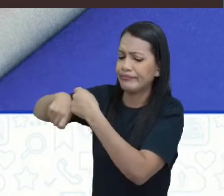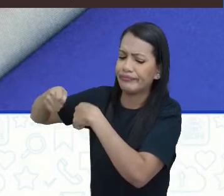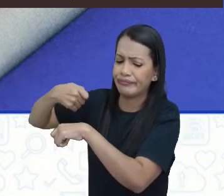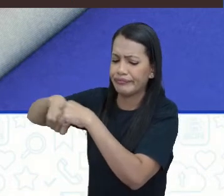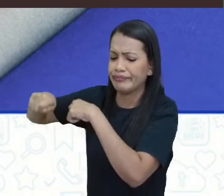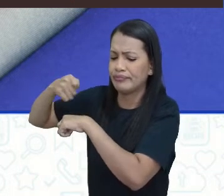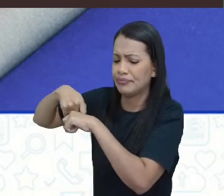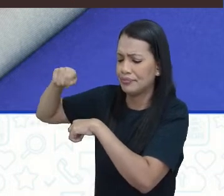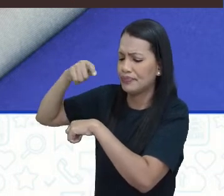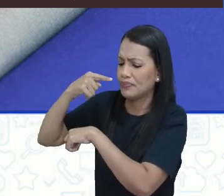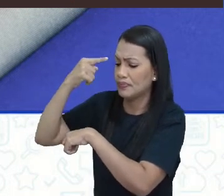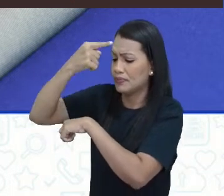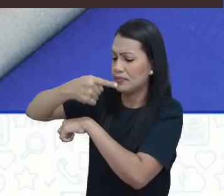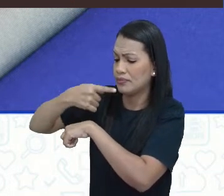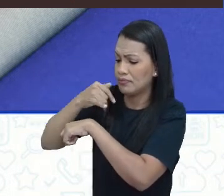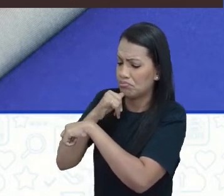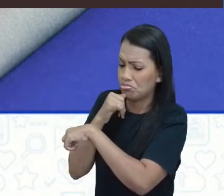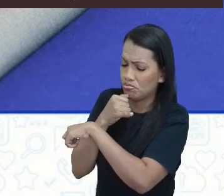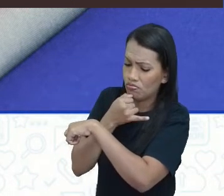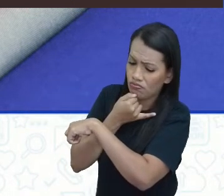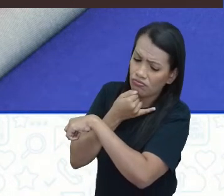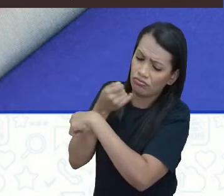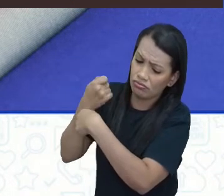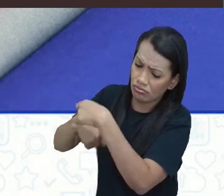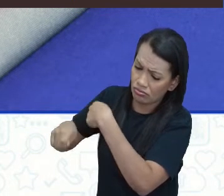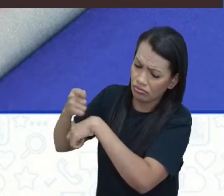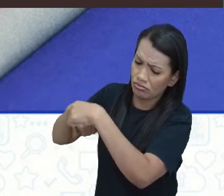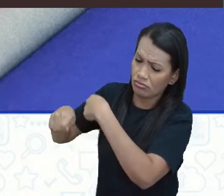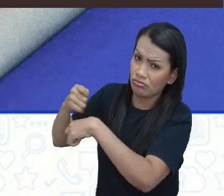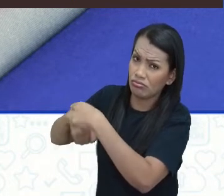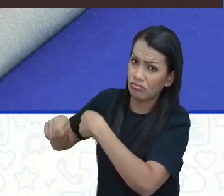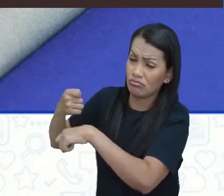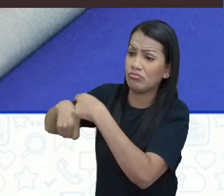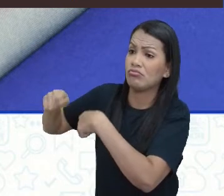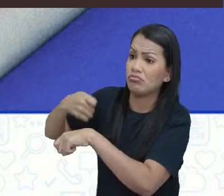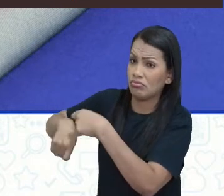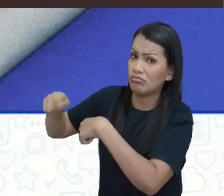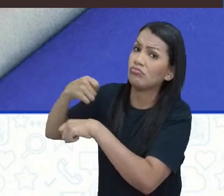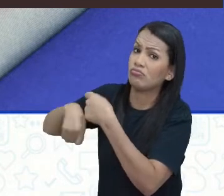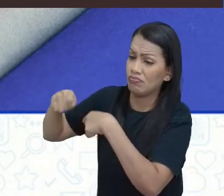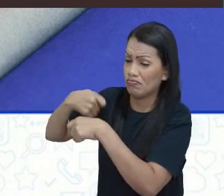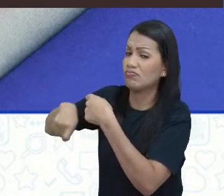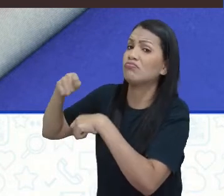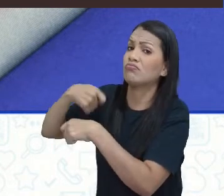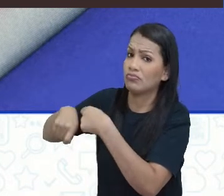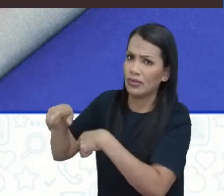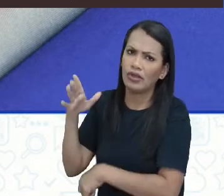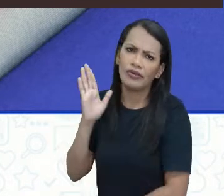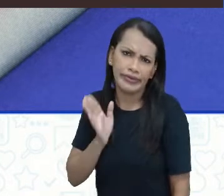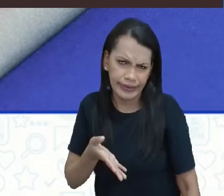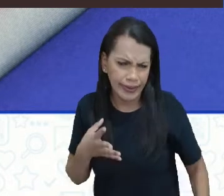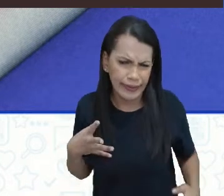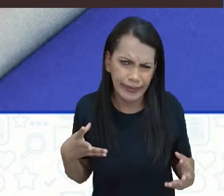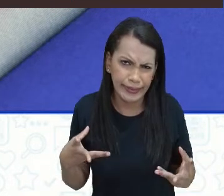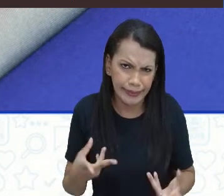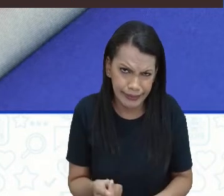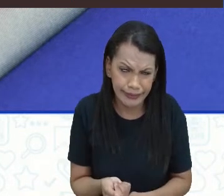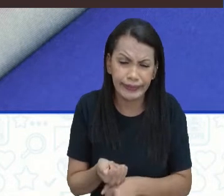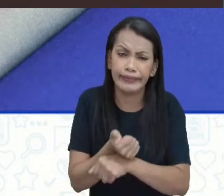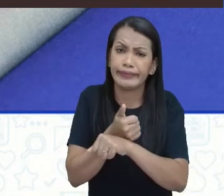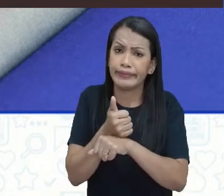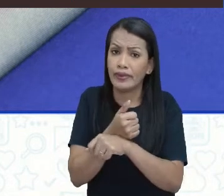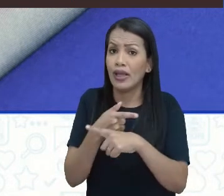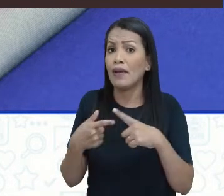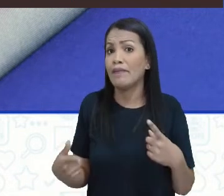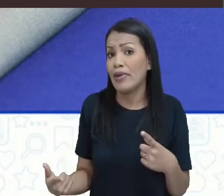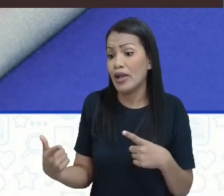tecelã, passou a viver para o tear, que já era a habilidade e a função dela, mas agora ela não